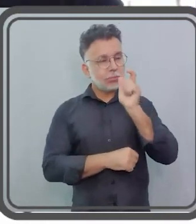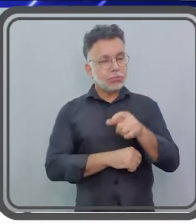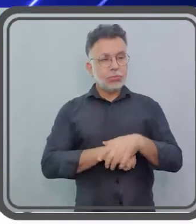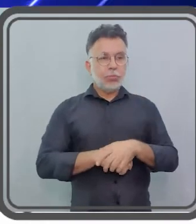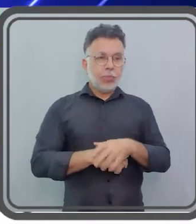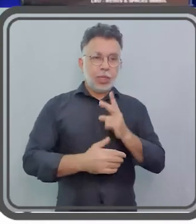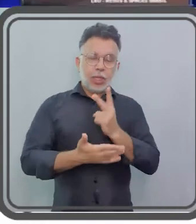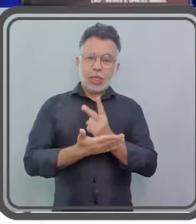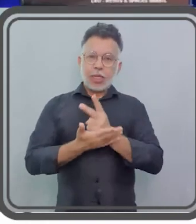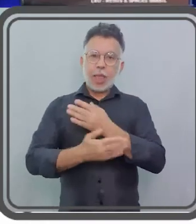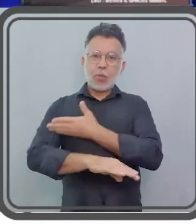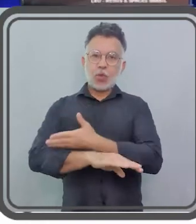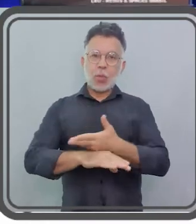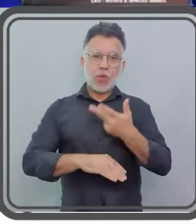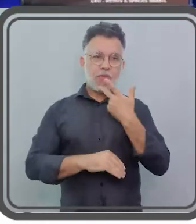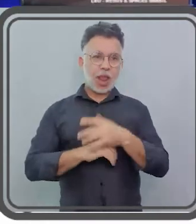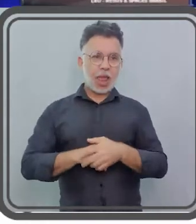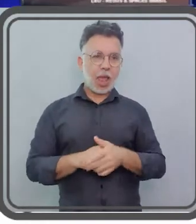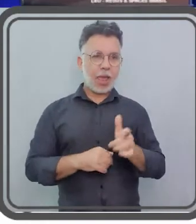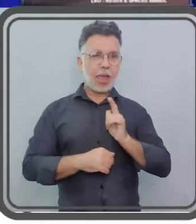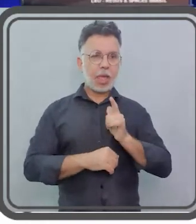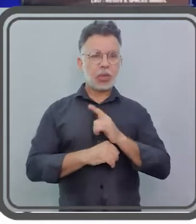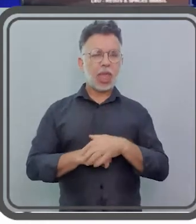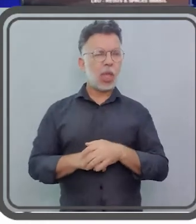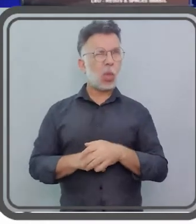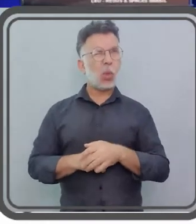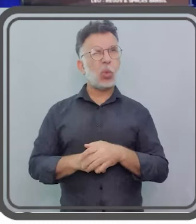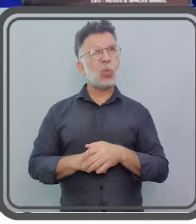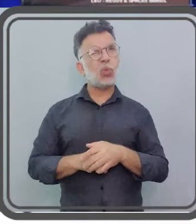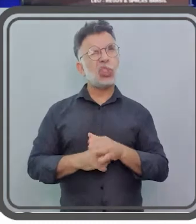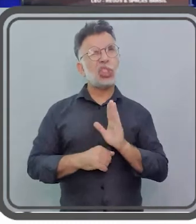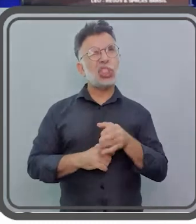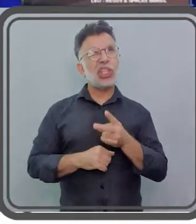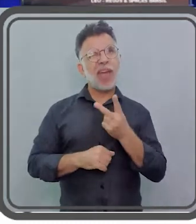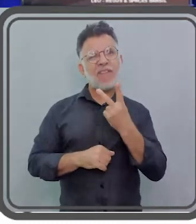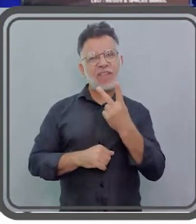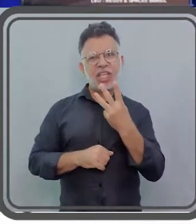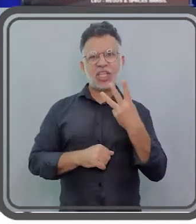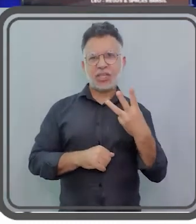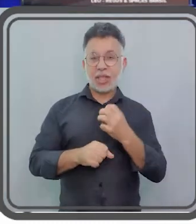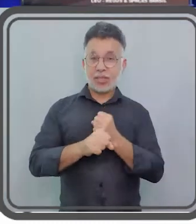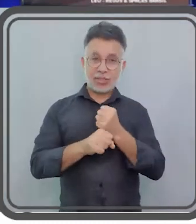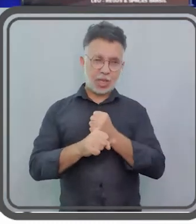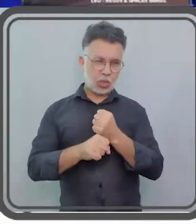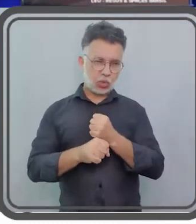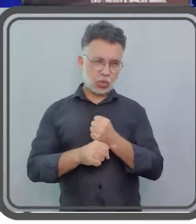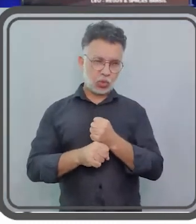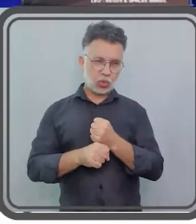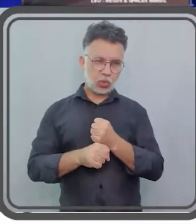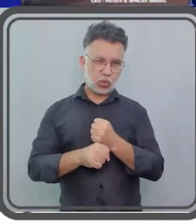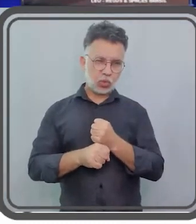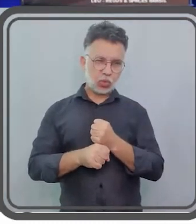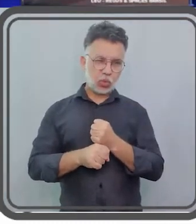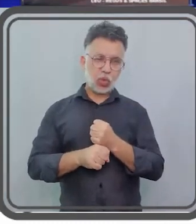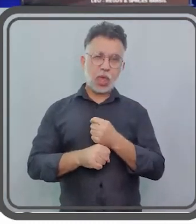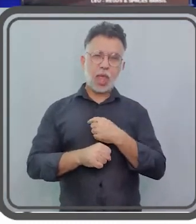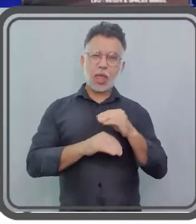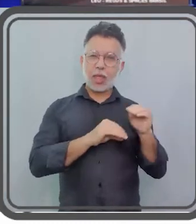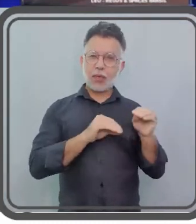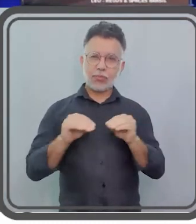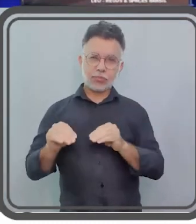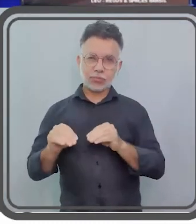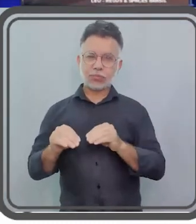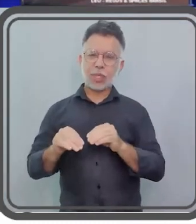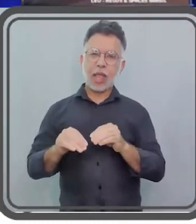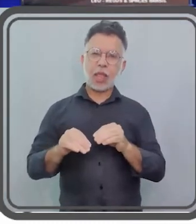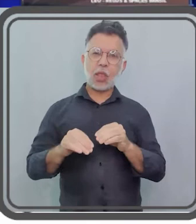sempre acostumo a falar que eu tenho já, sei lá, uns 23 anos que moro fora do meu país, Argentina.